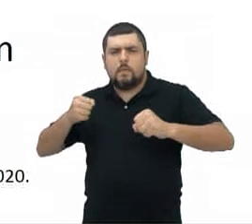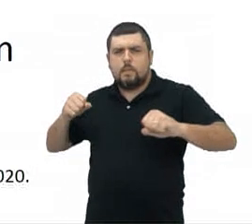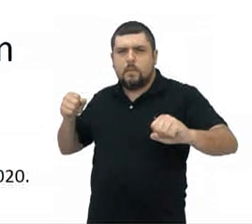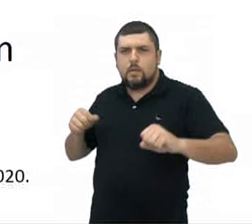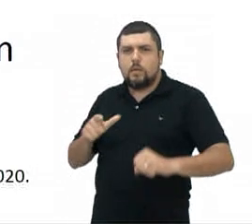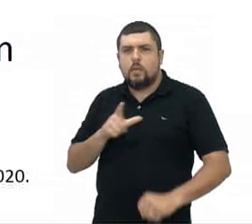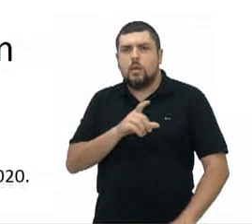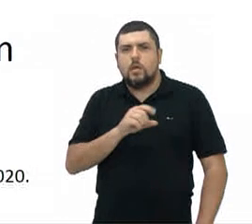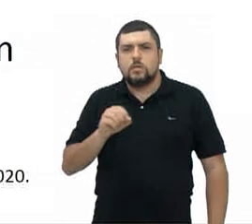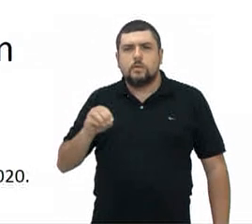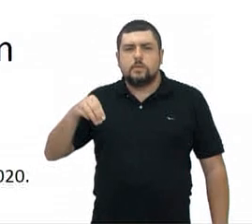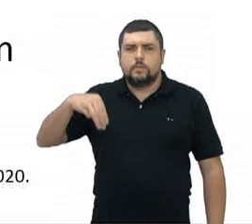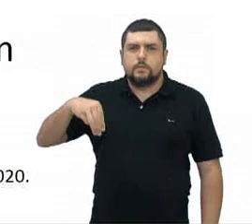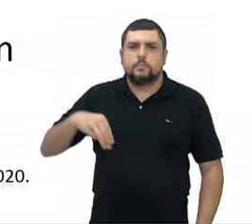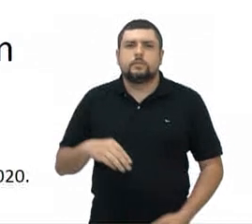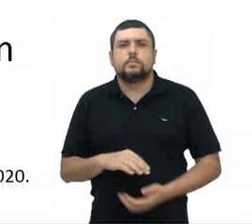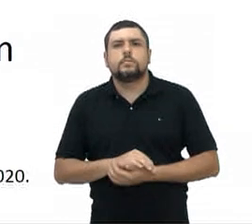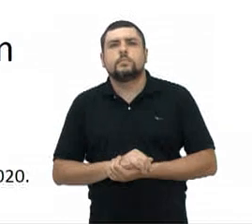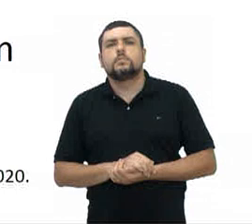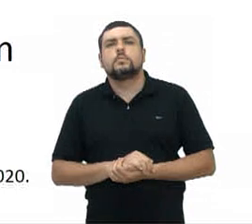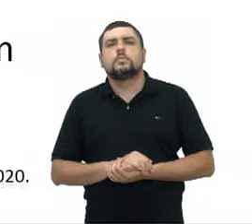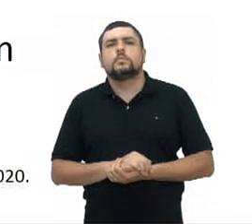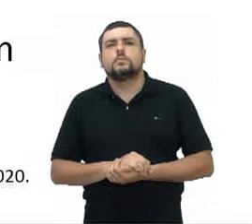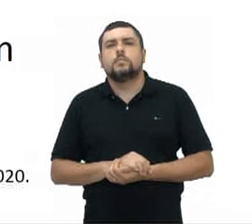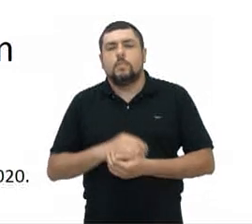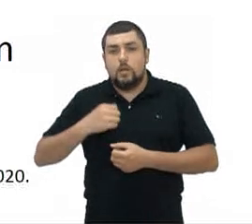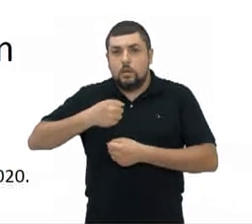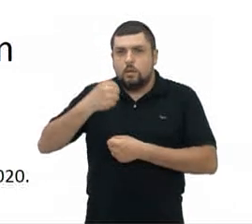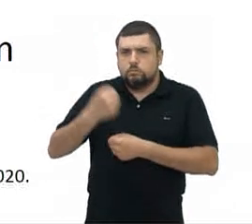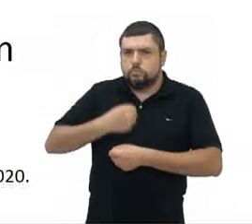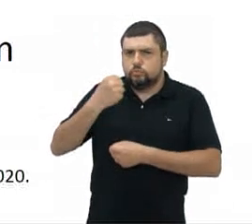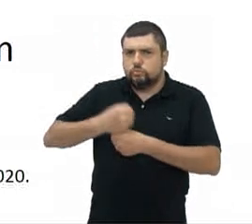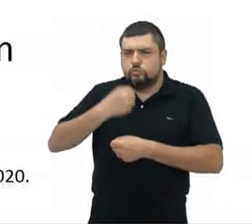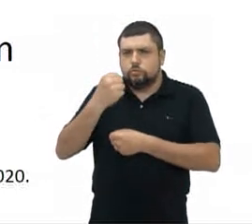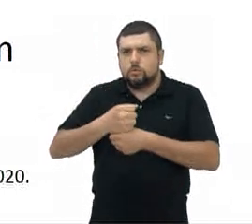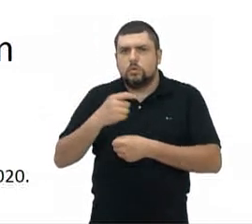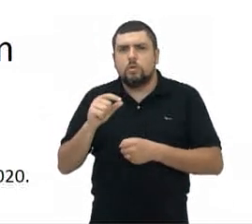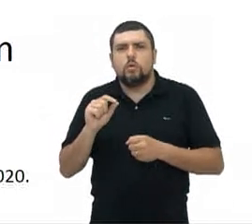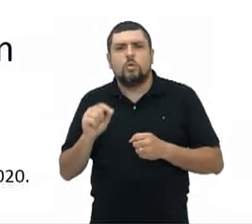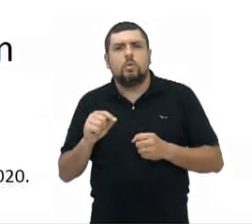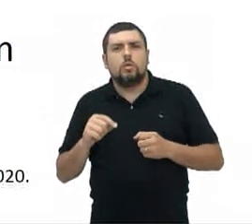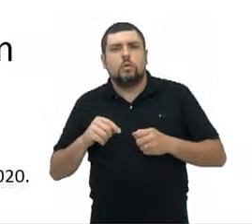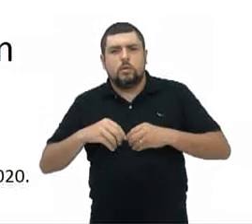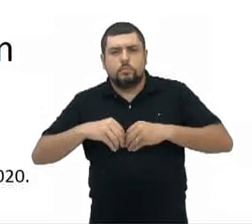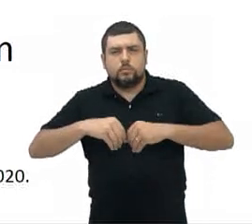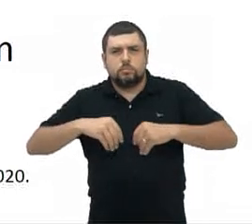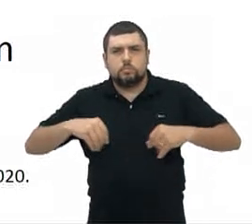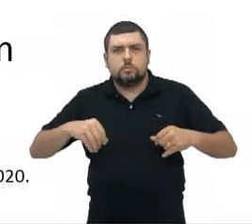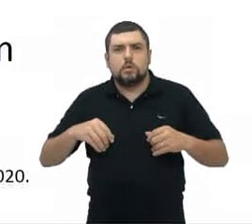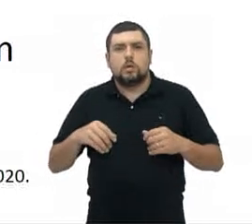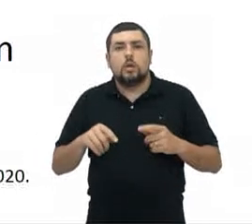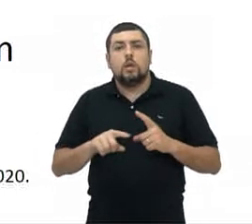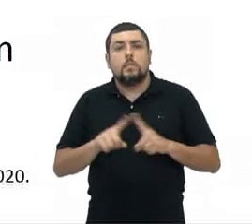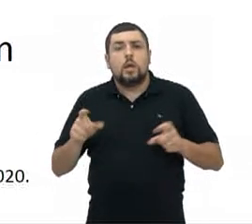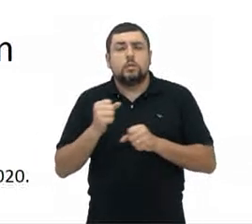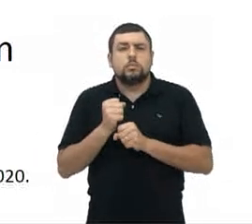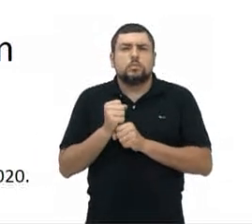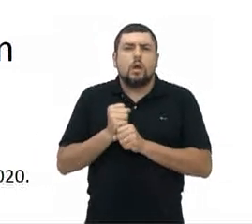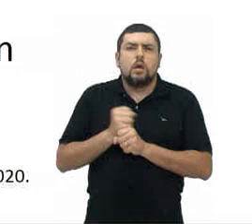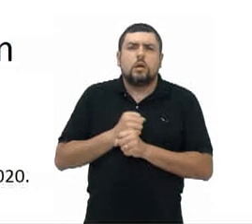comprimento. O templo foi construído de arenito, que foi um pouco corroído pelo vento, óbvio, né? Um clima seco